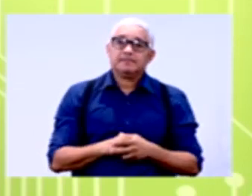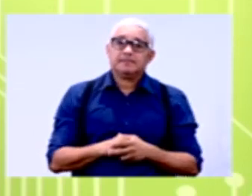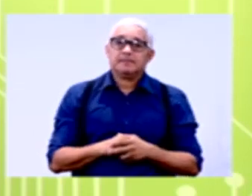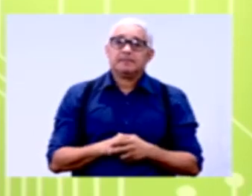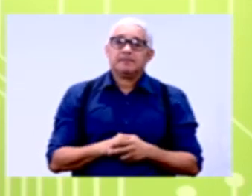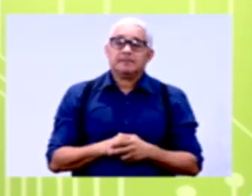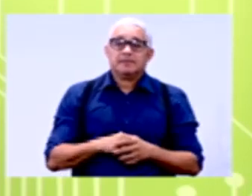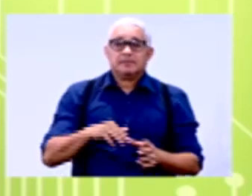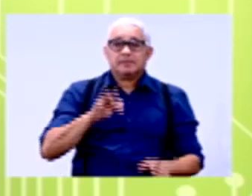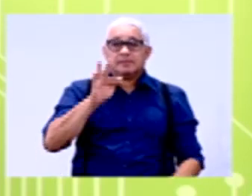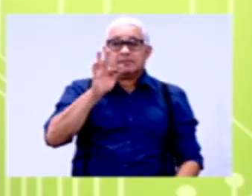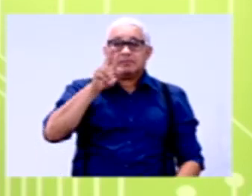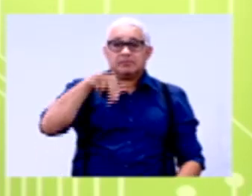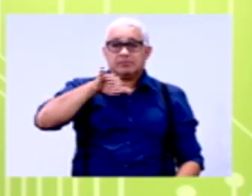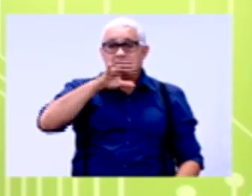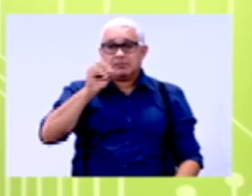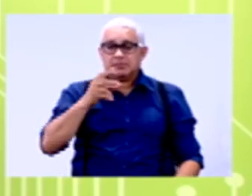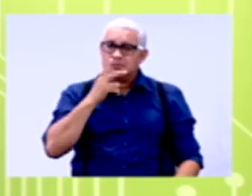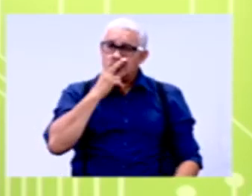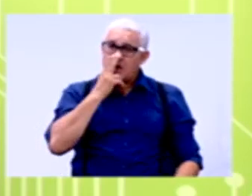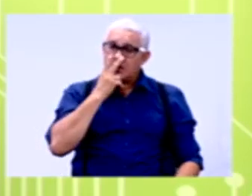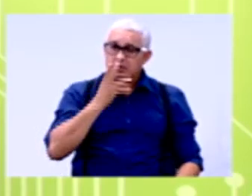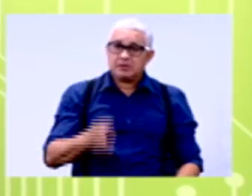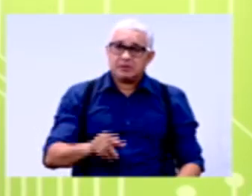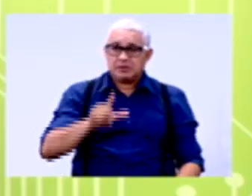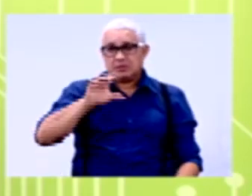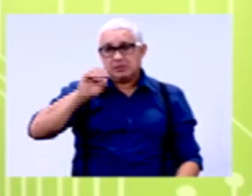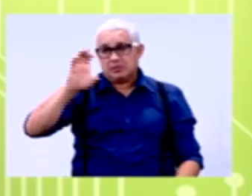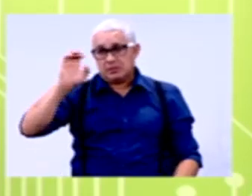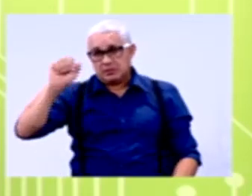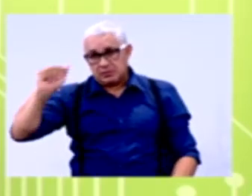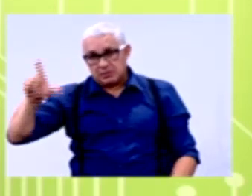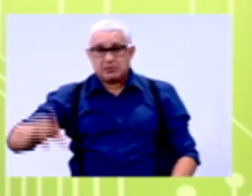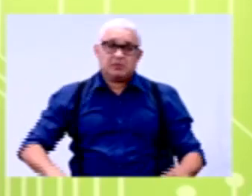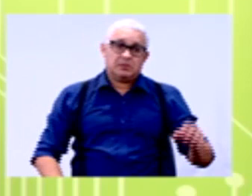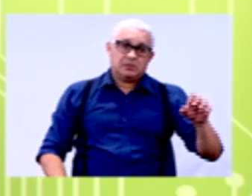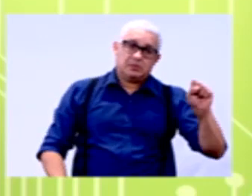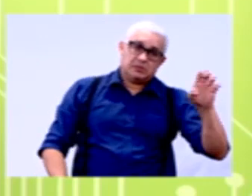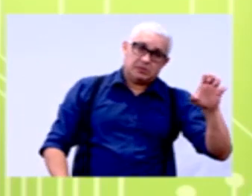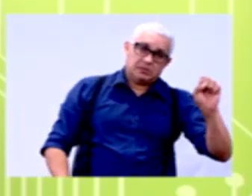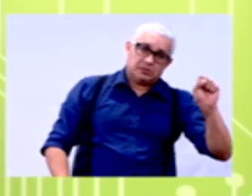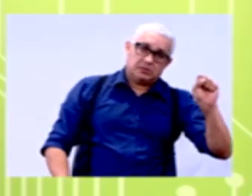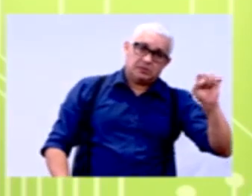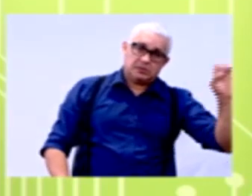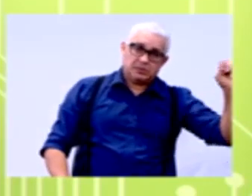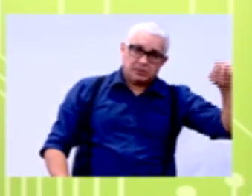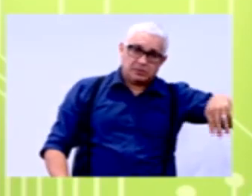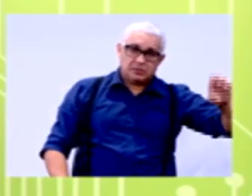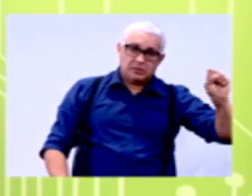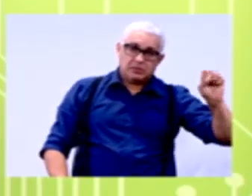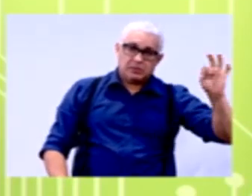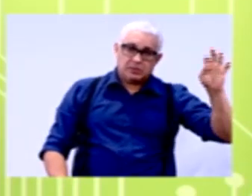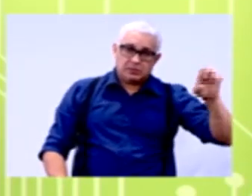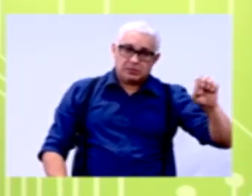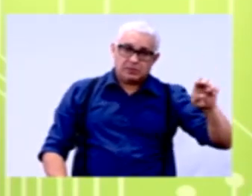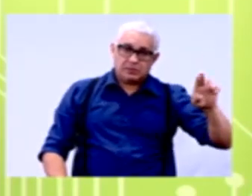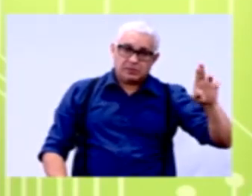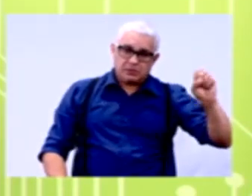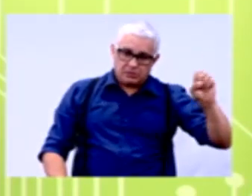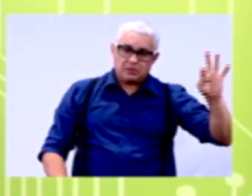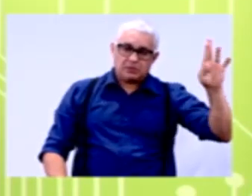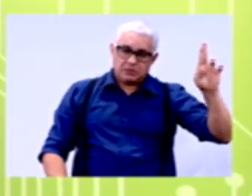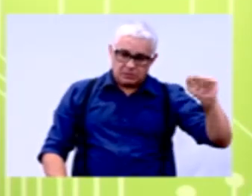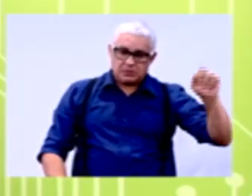as funções elas se parecem, tanto para local storage quanto para session storage. serve, o que vocês têm que se atentar